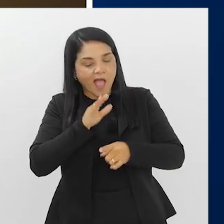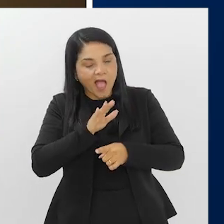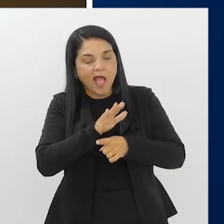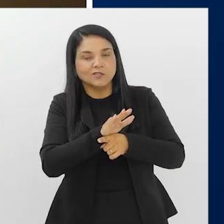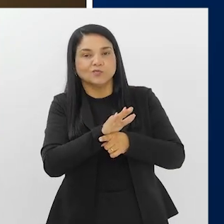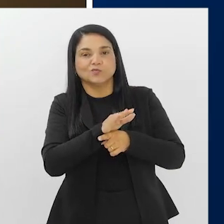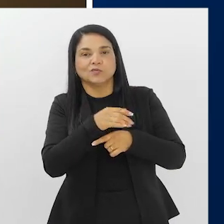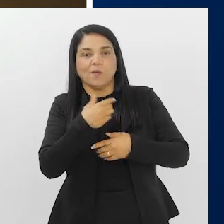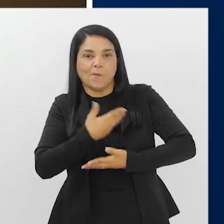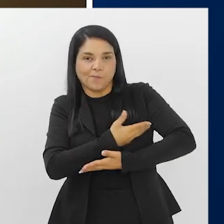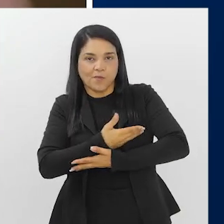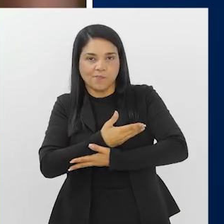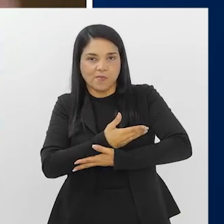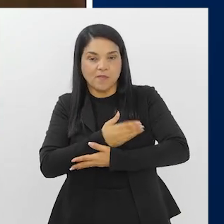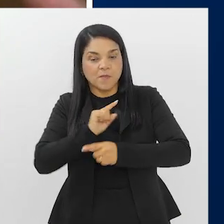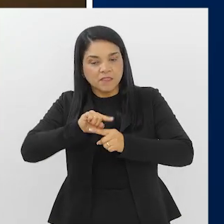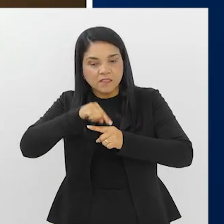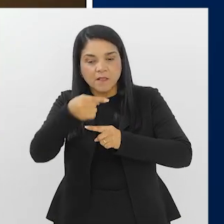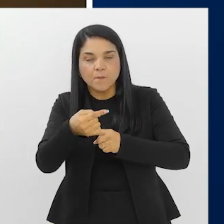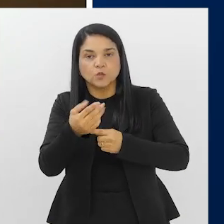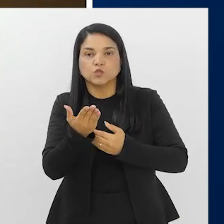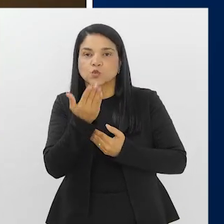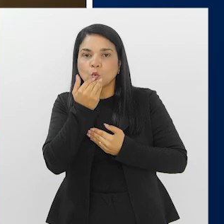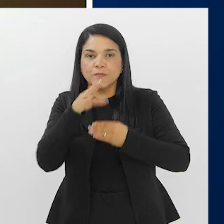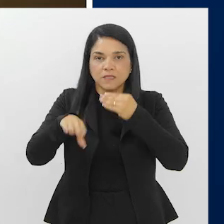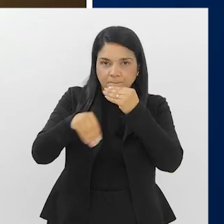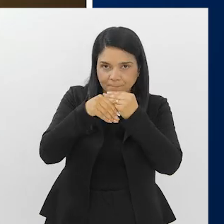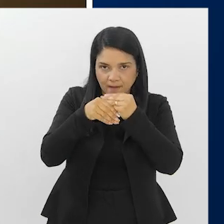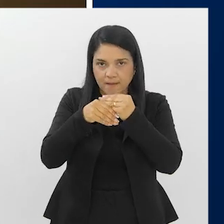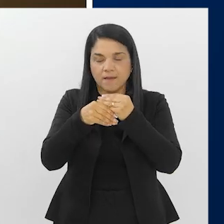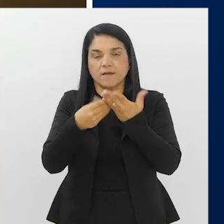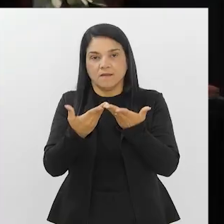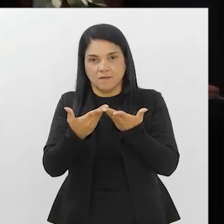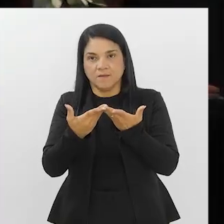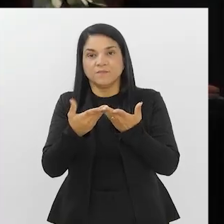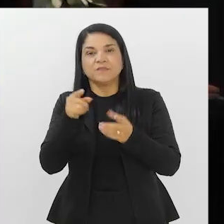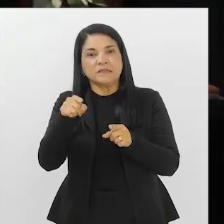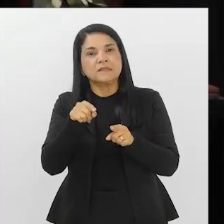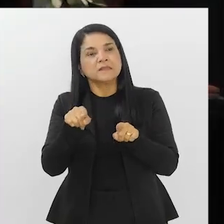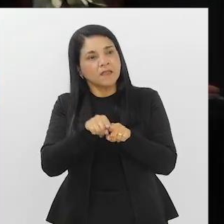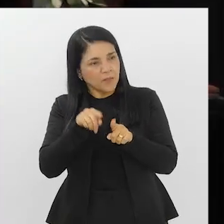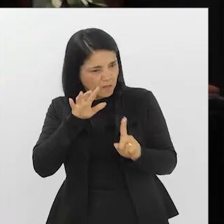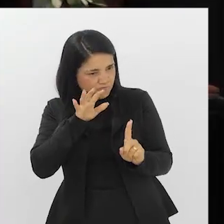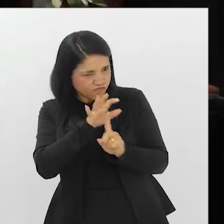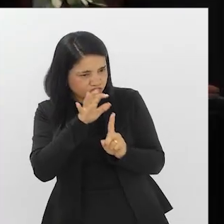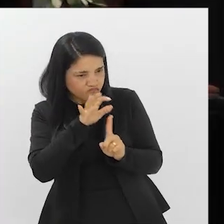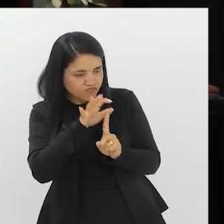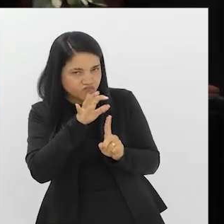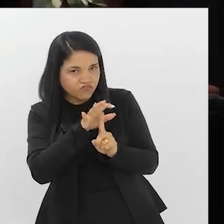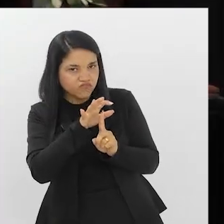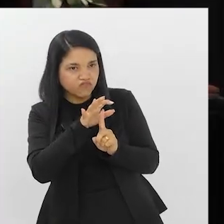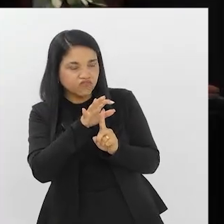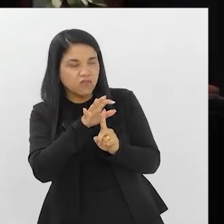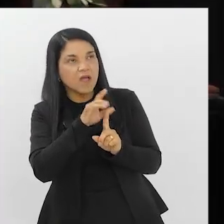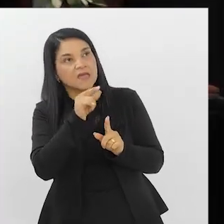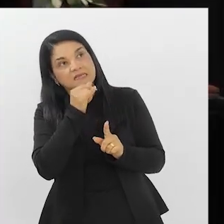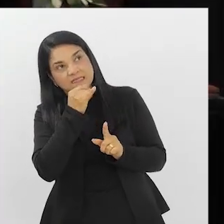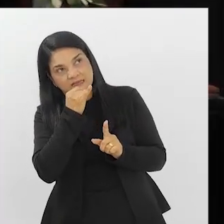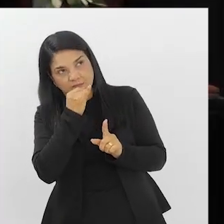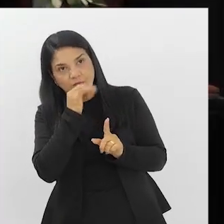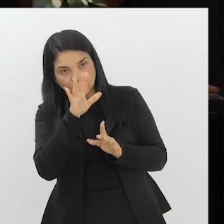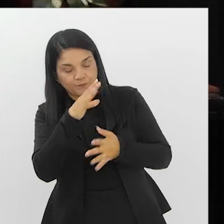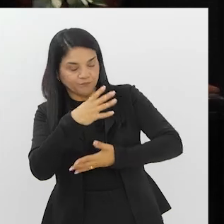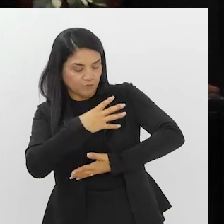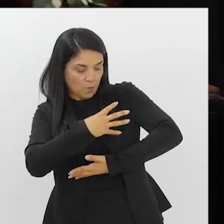introdução alimentar. Então é tudo muito interligado, E tá? também não influi na dicção, doutora? Quer dizer, quando a